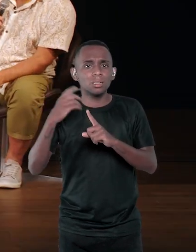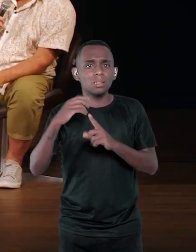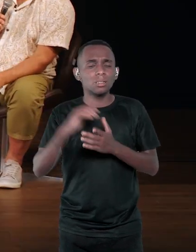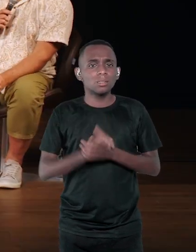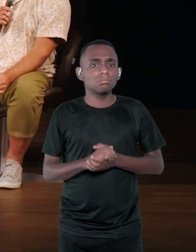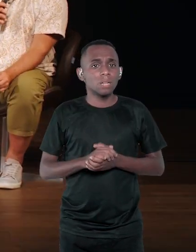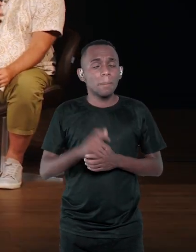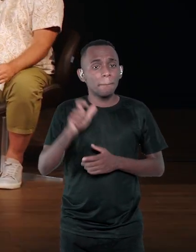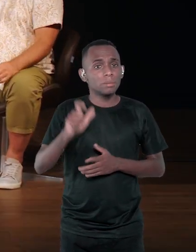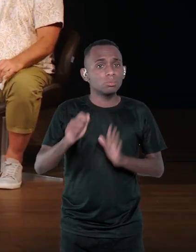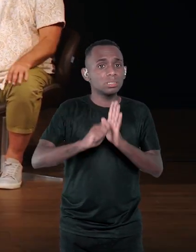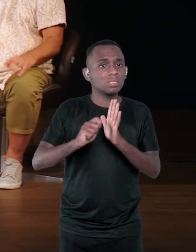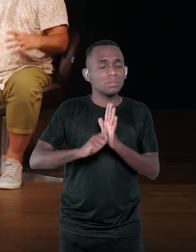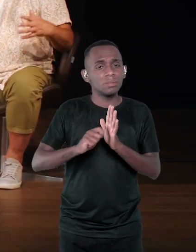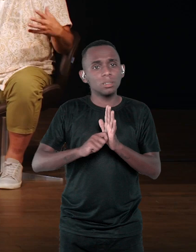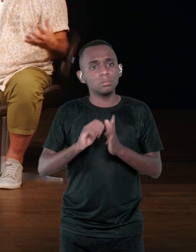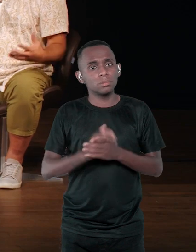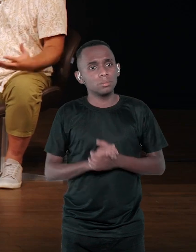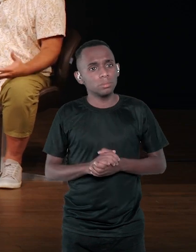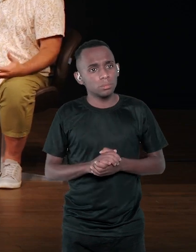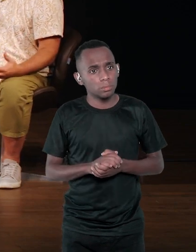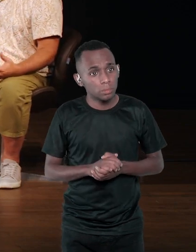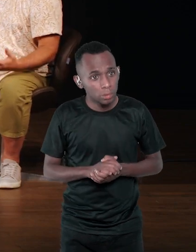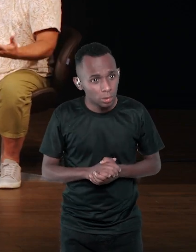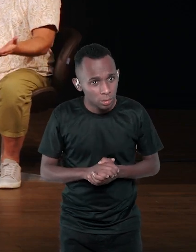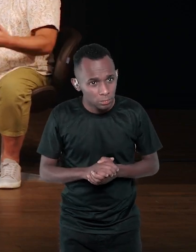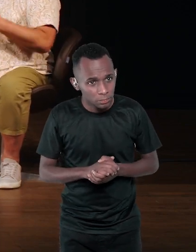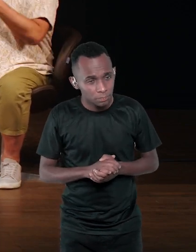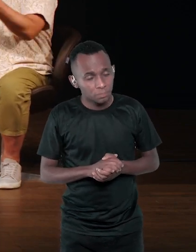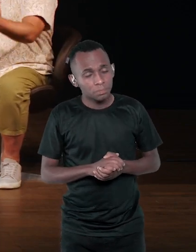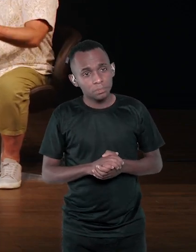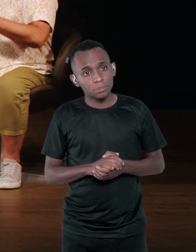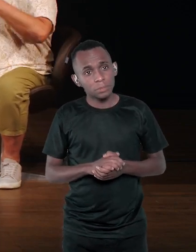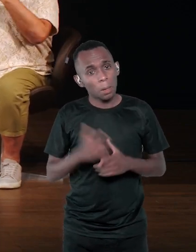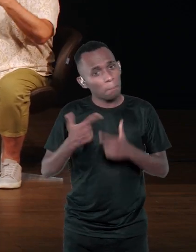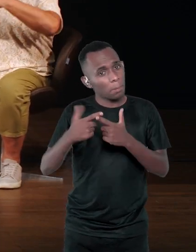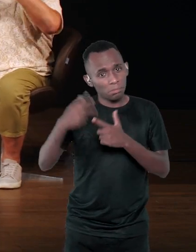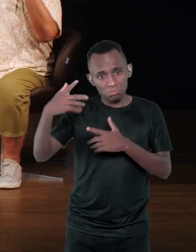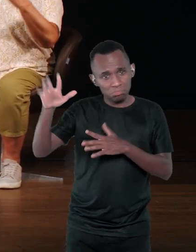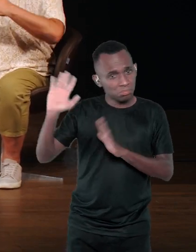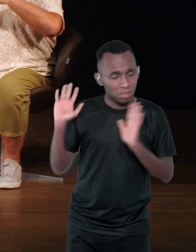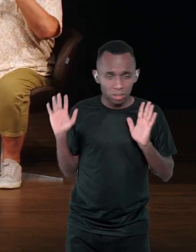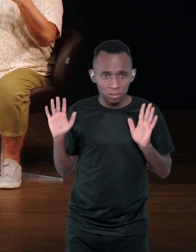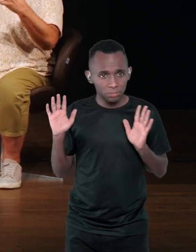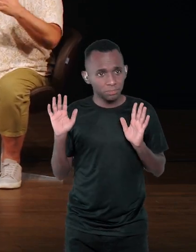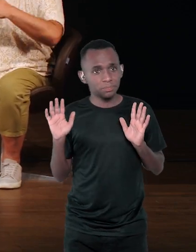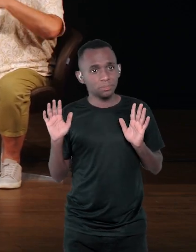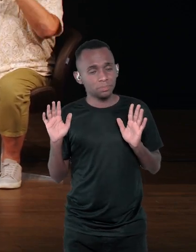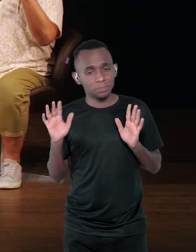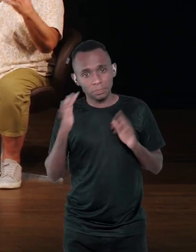Rushdie. Enfim, então, justo. Não, mas aí o problema